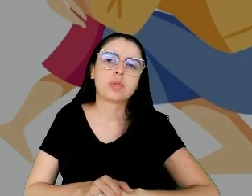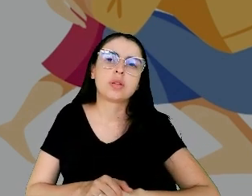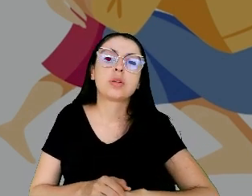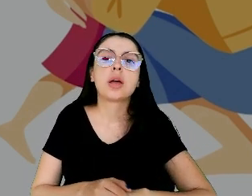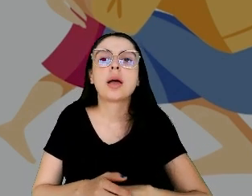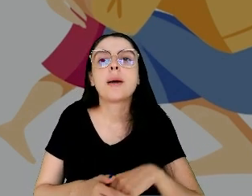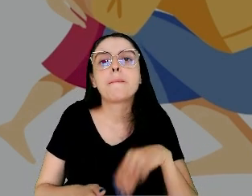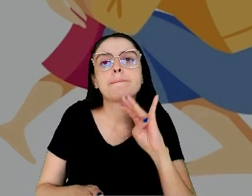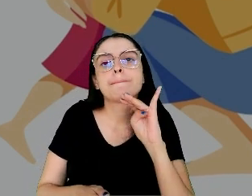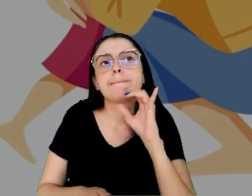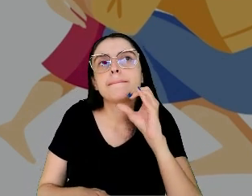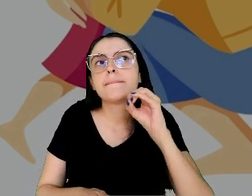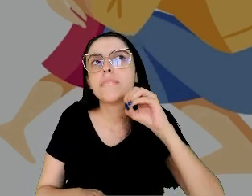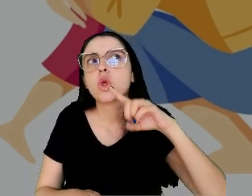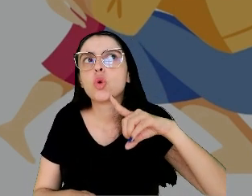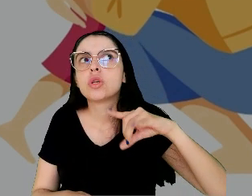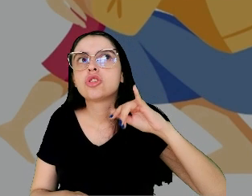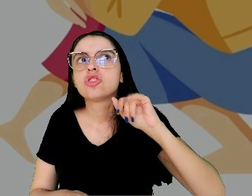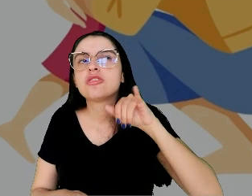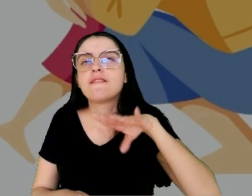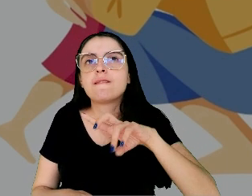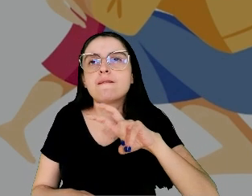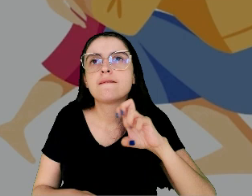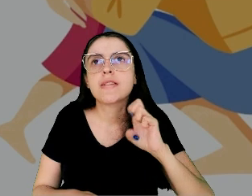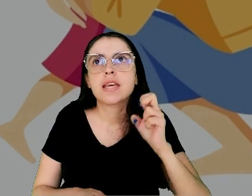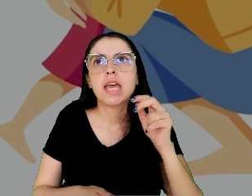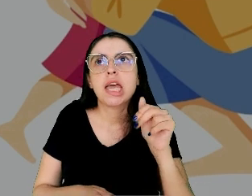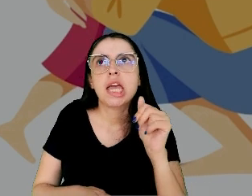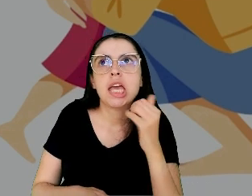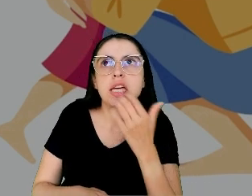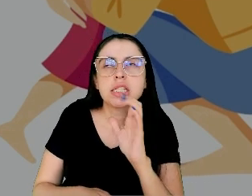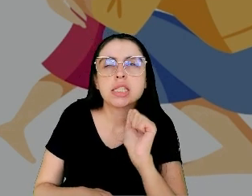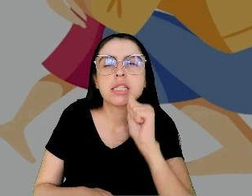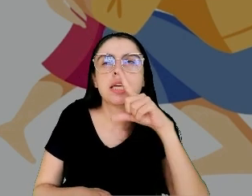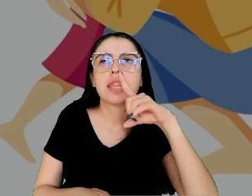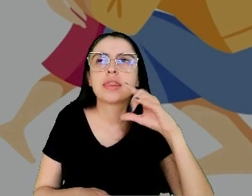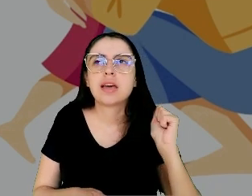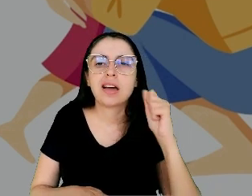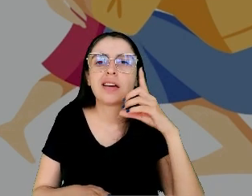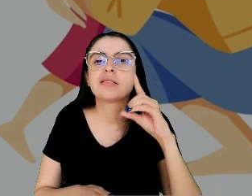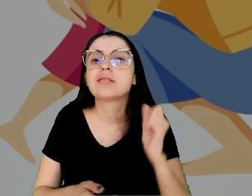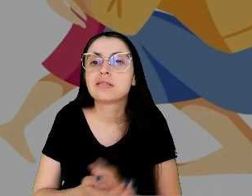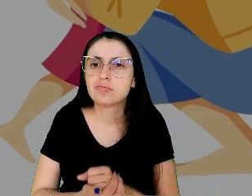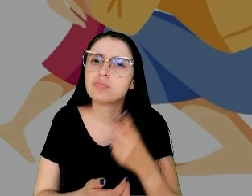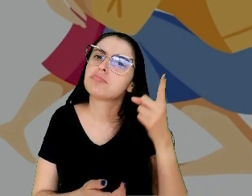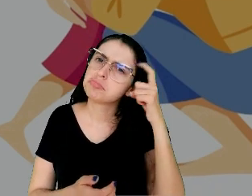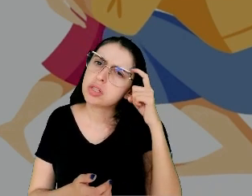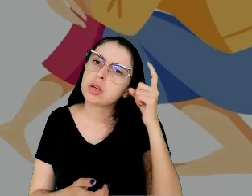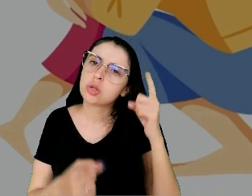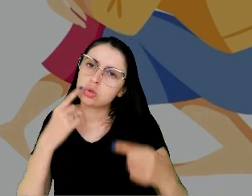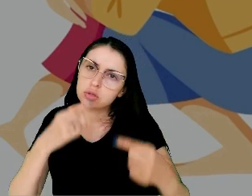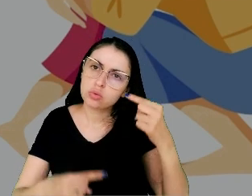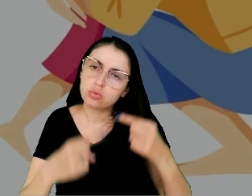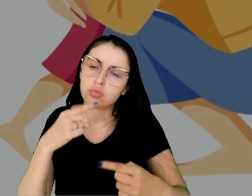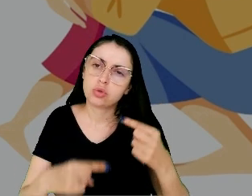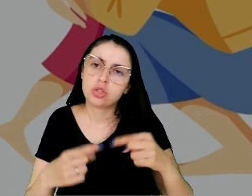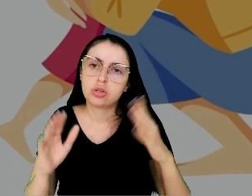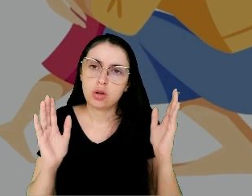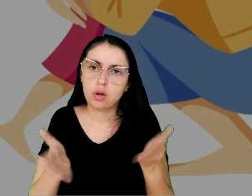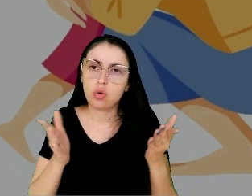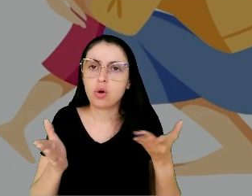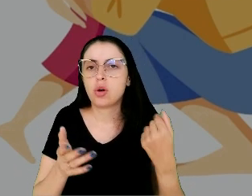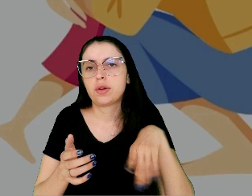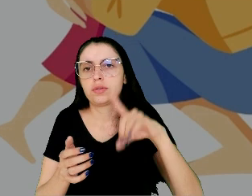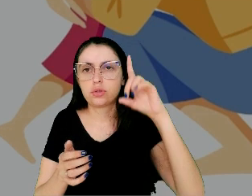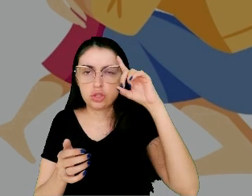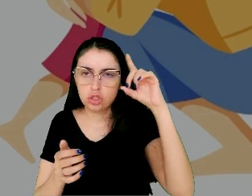Ou seja, são exatamente os aspectos que nós estamos discutindo aqui no dia de